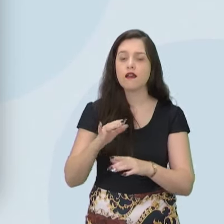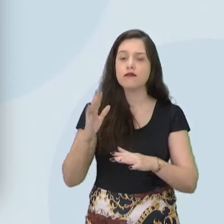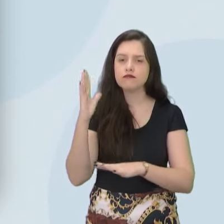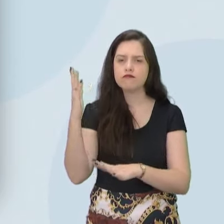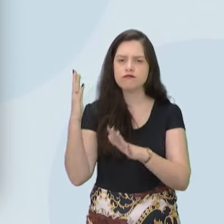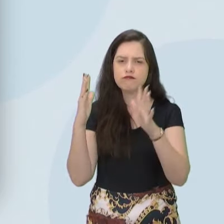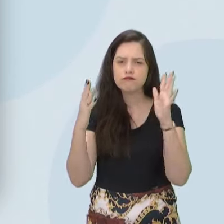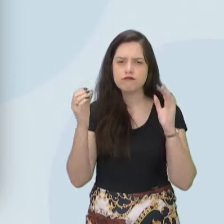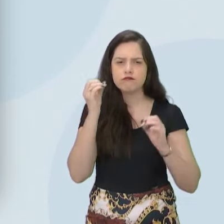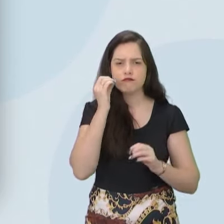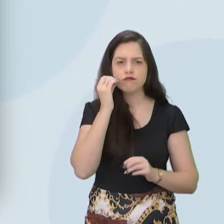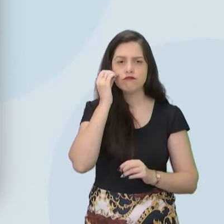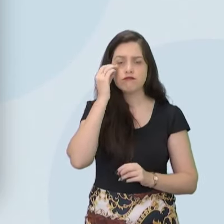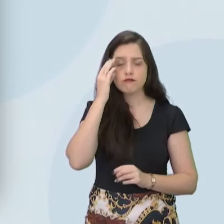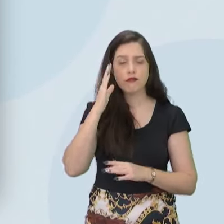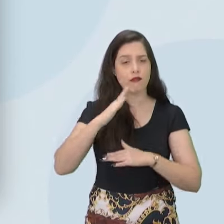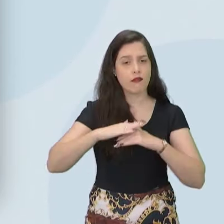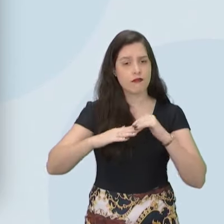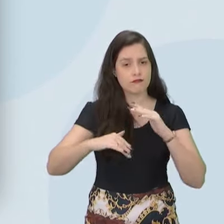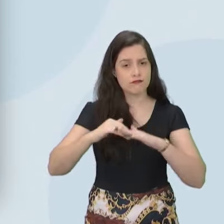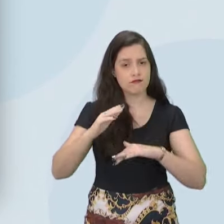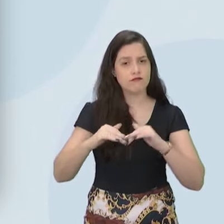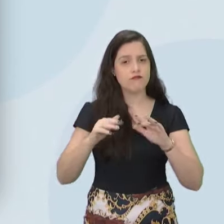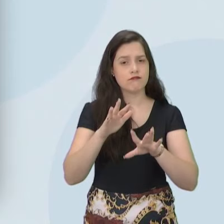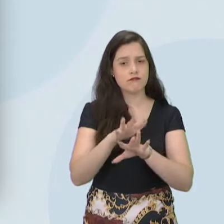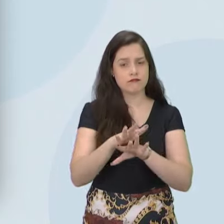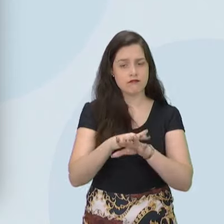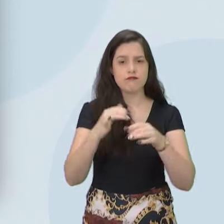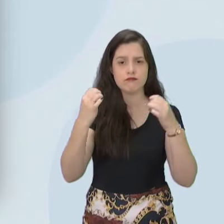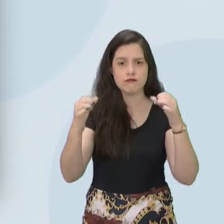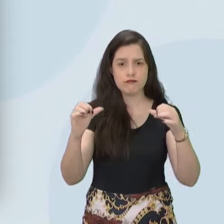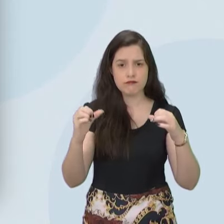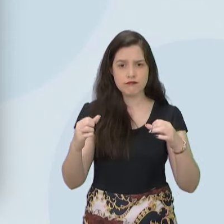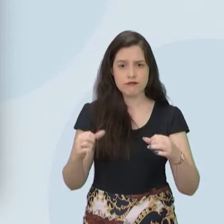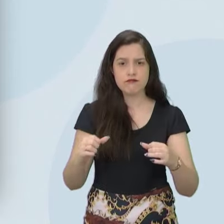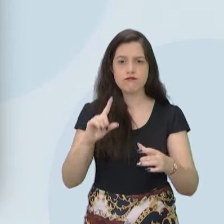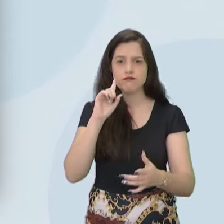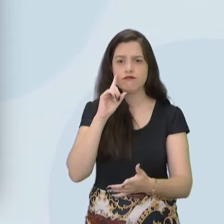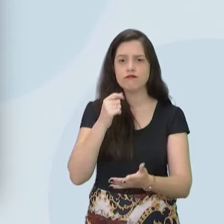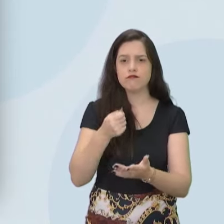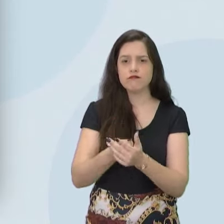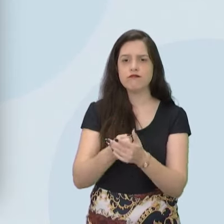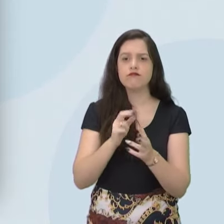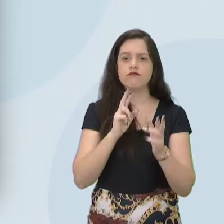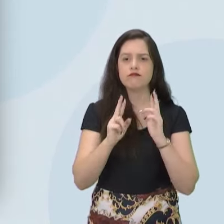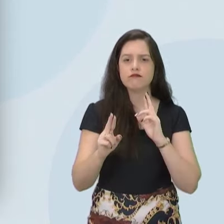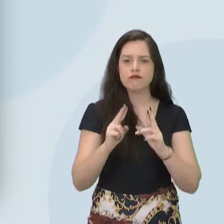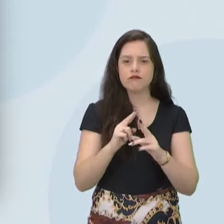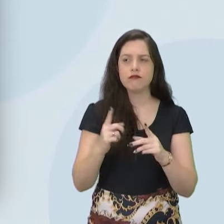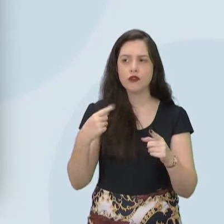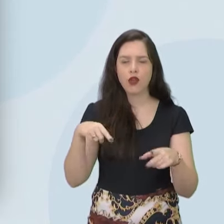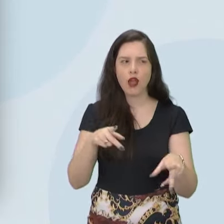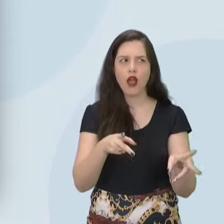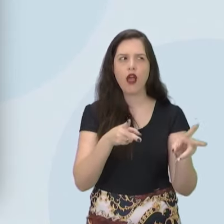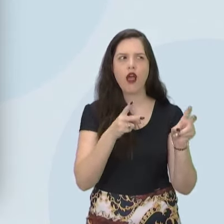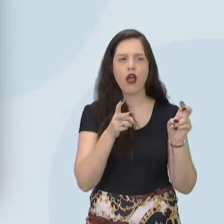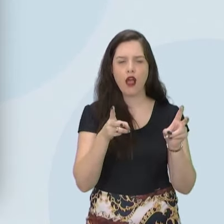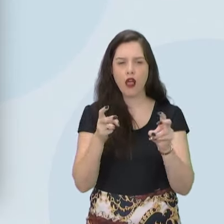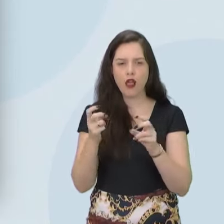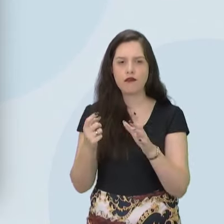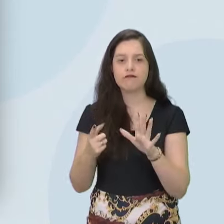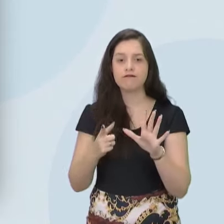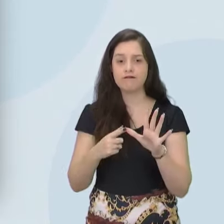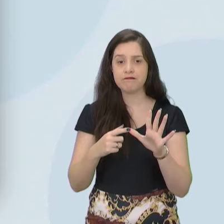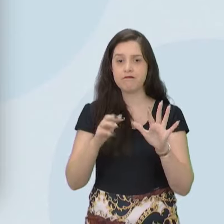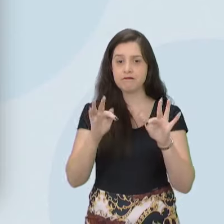ampliando conhecimentos e habilidades matemáticas para avaliar e tomar decisões em relação ao que foi observado. E, por